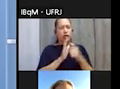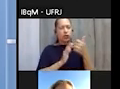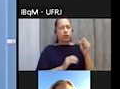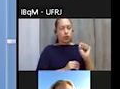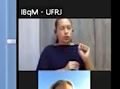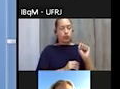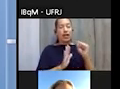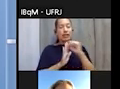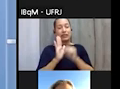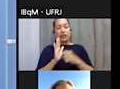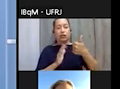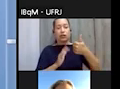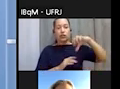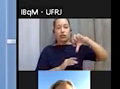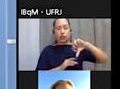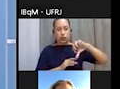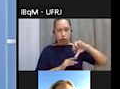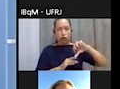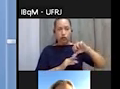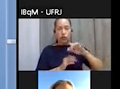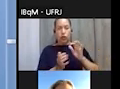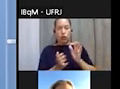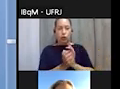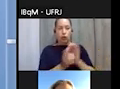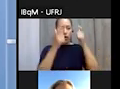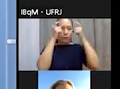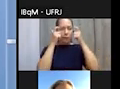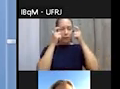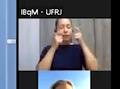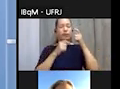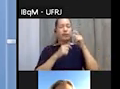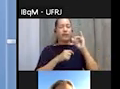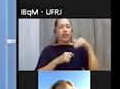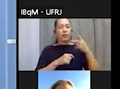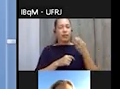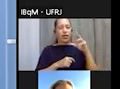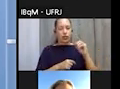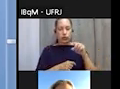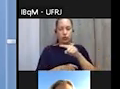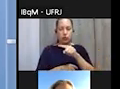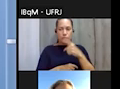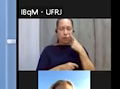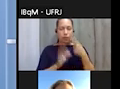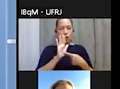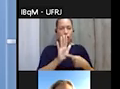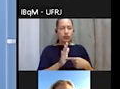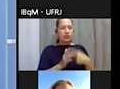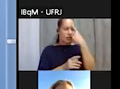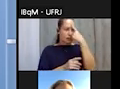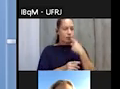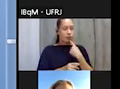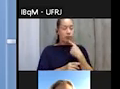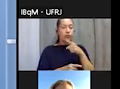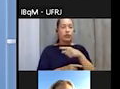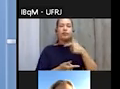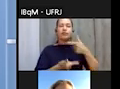XIX, a Comissão Geológica do Império mostra, através dessas imagens do Guilherme Capanema, que a atividade de extração